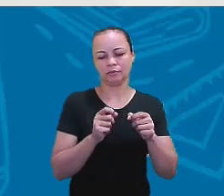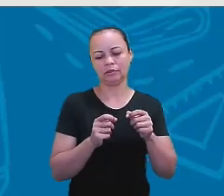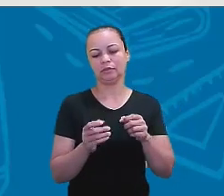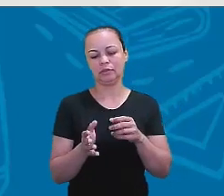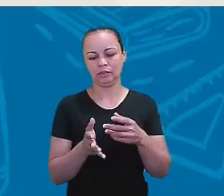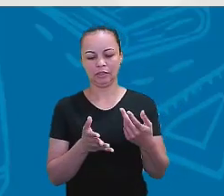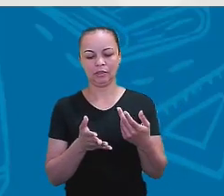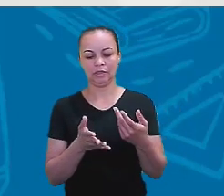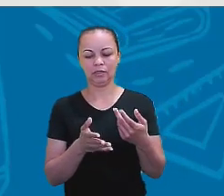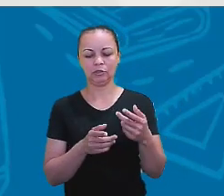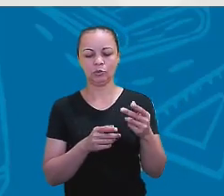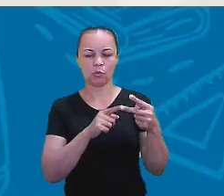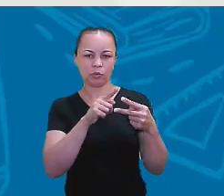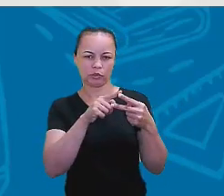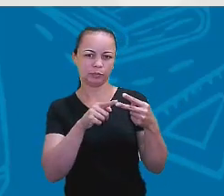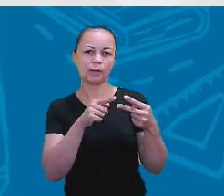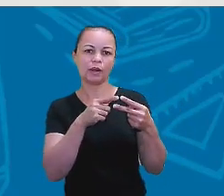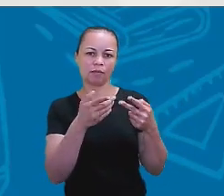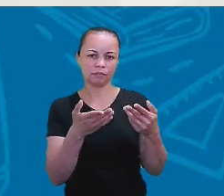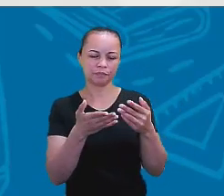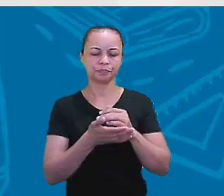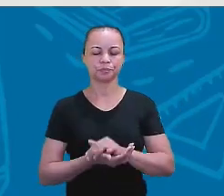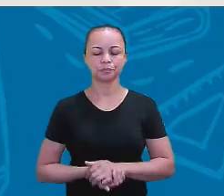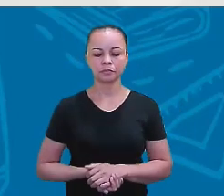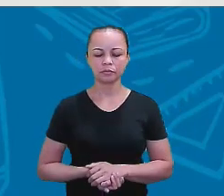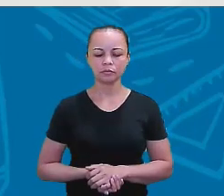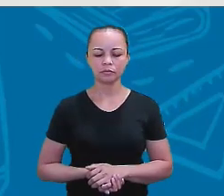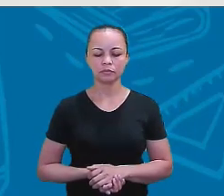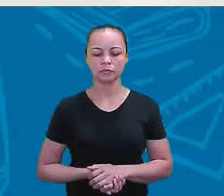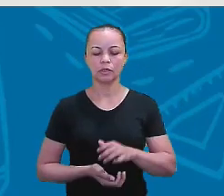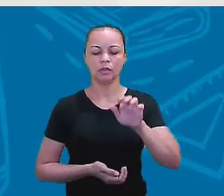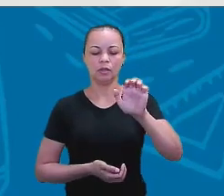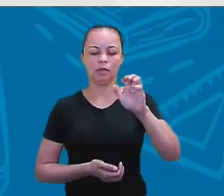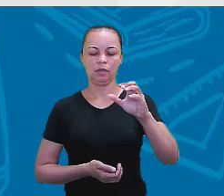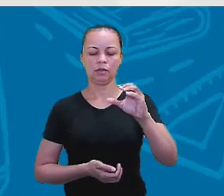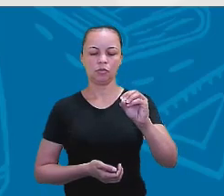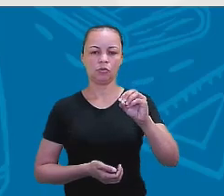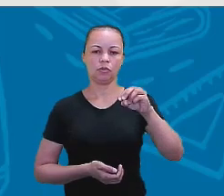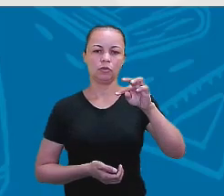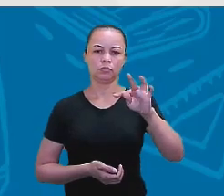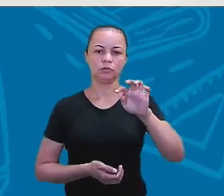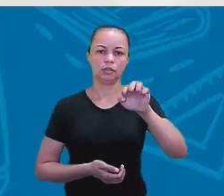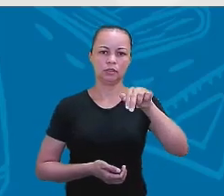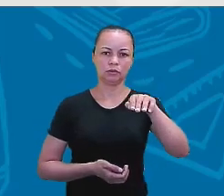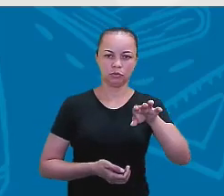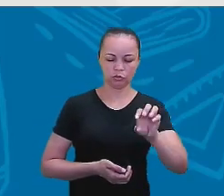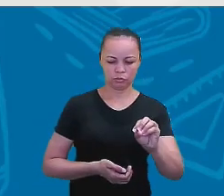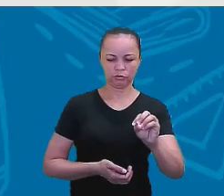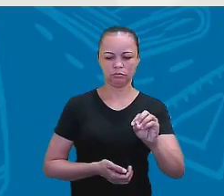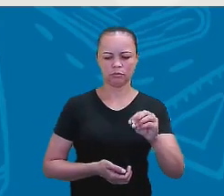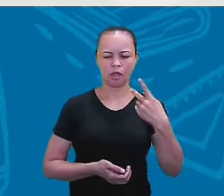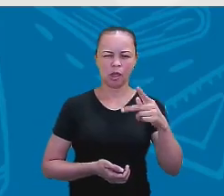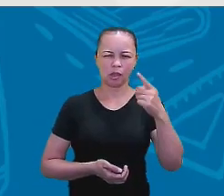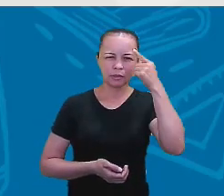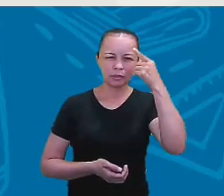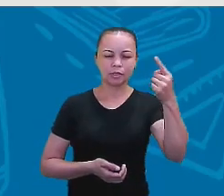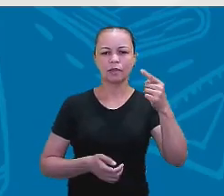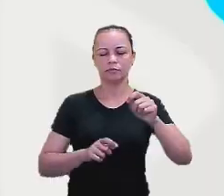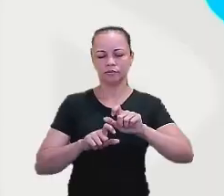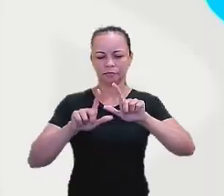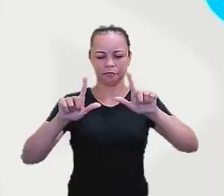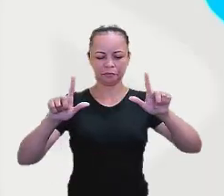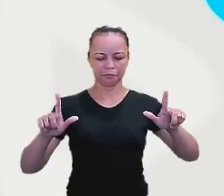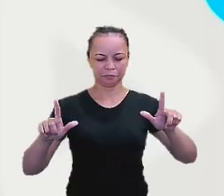ecobiose. E aí, ecônteno, essa ideia aí, vou pedir para a produção, abre essa imagem